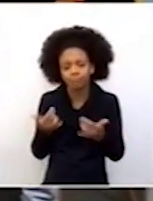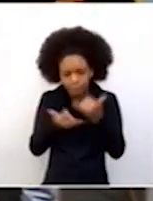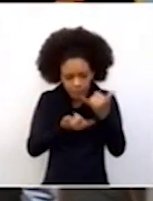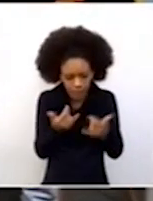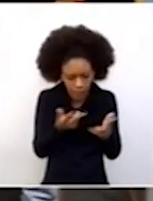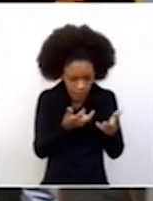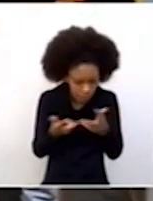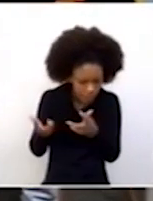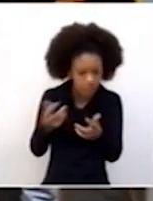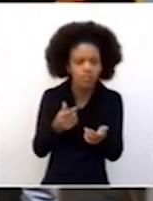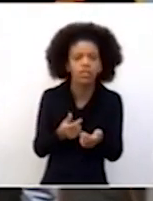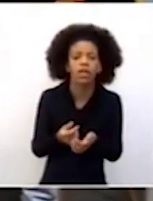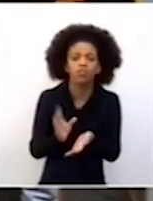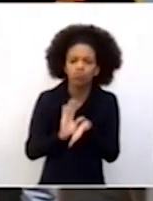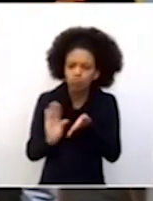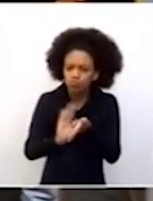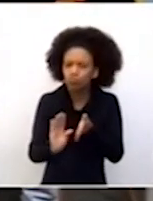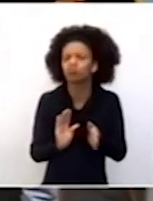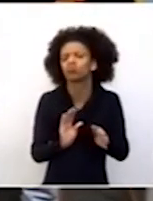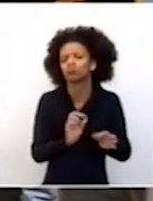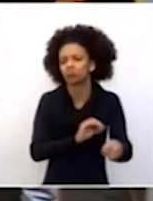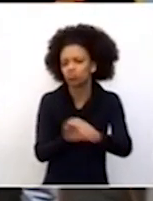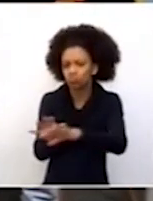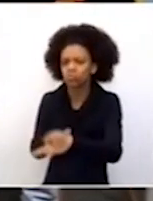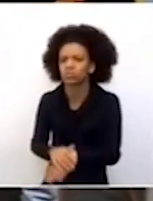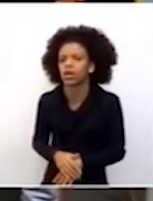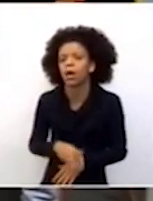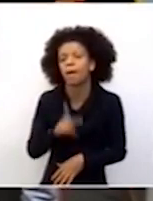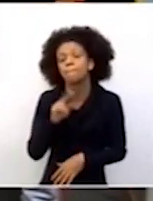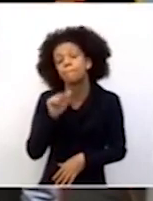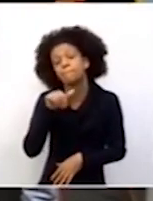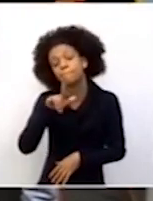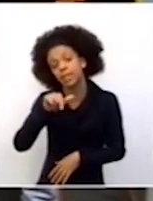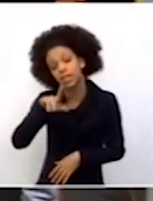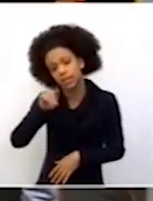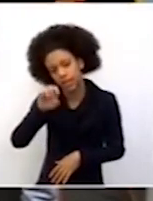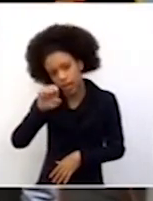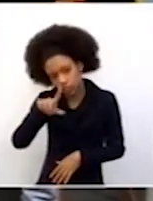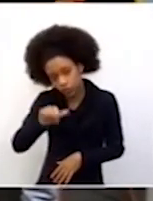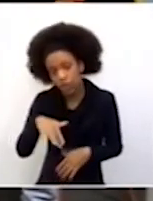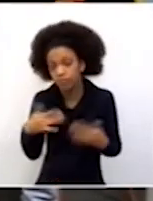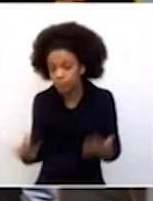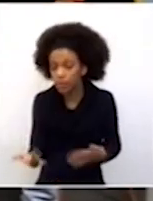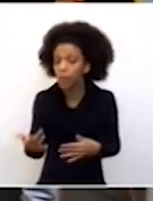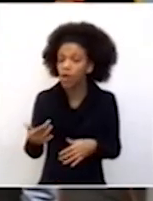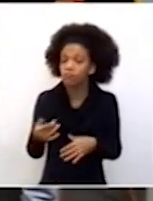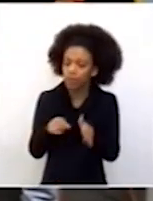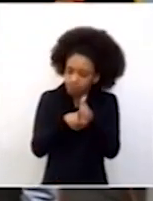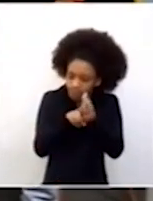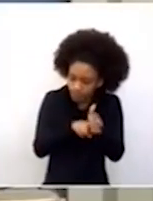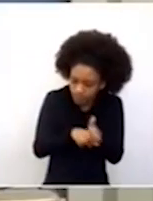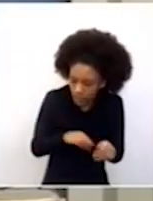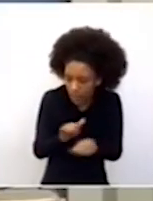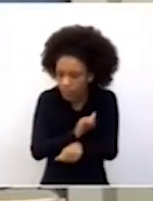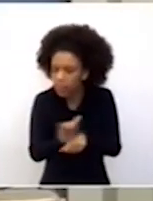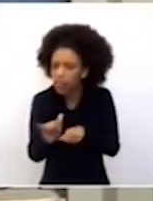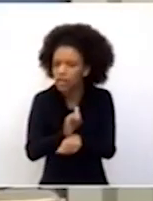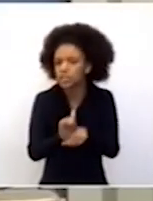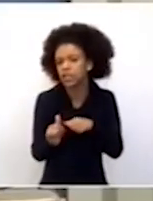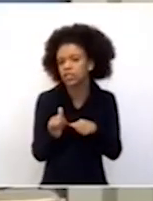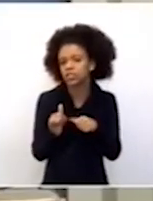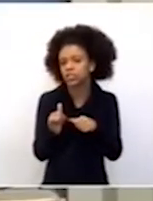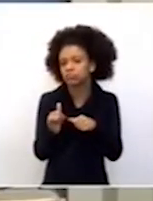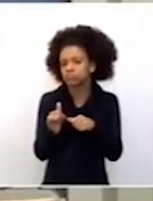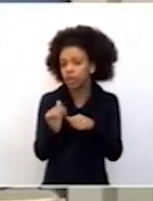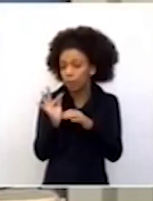perspectiva da educação financeira, tá? A questão que eu falo da probabilidade, né, da questão de fazer estimativa, tá? Fazer